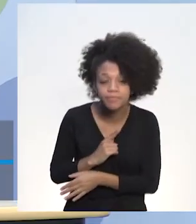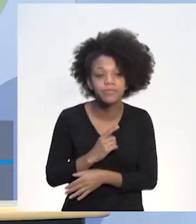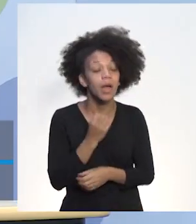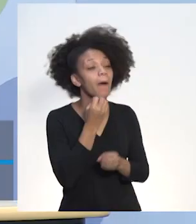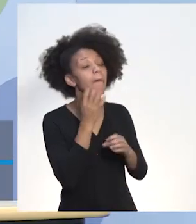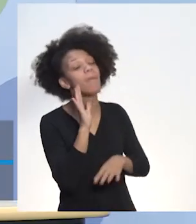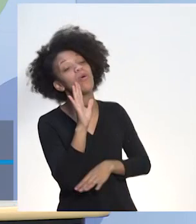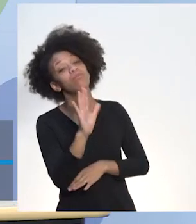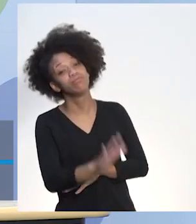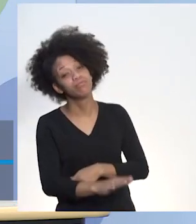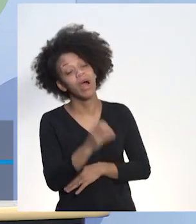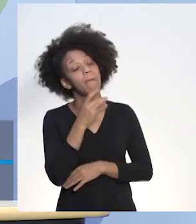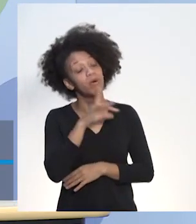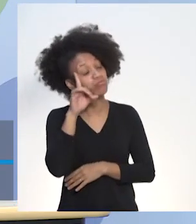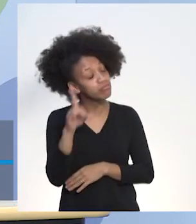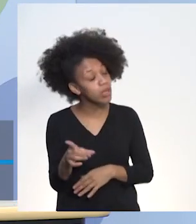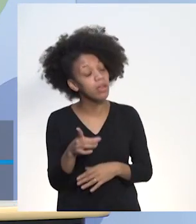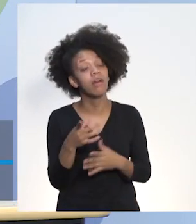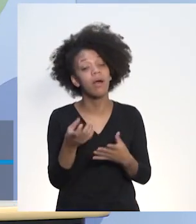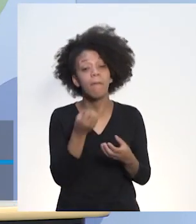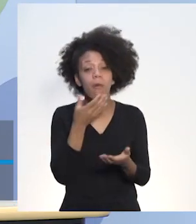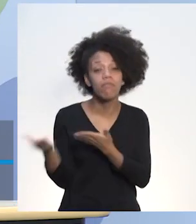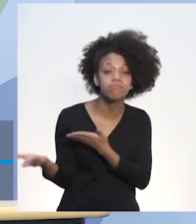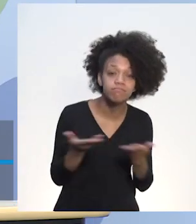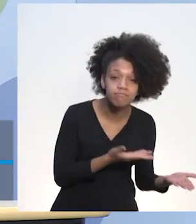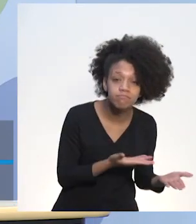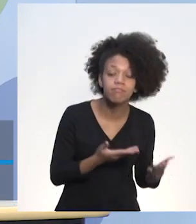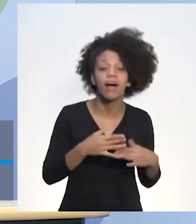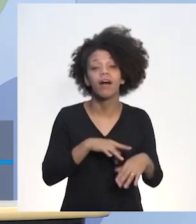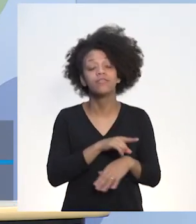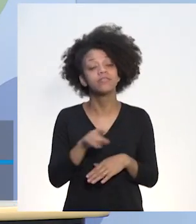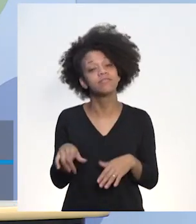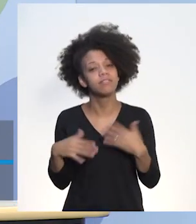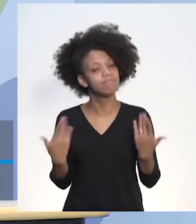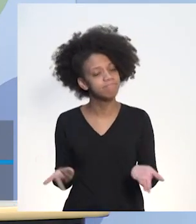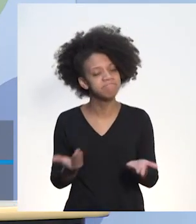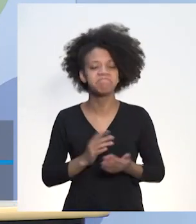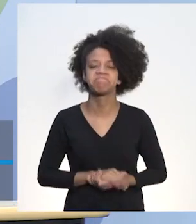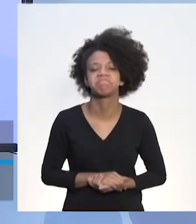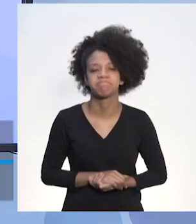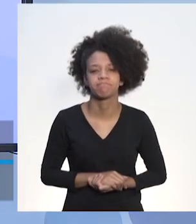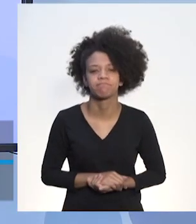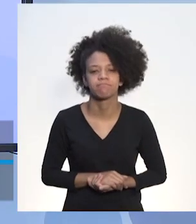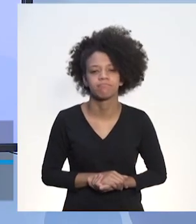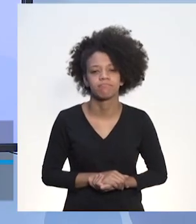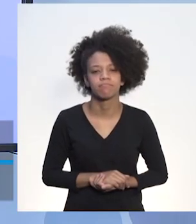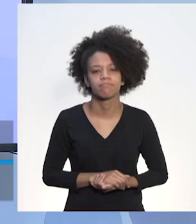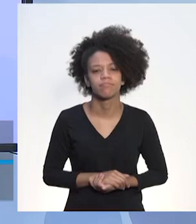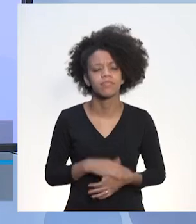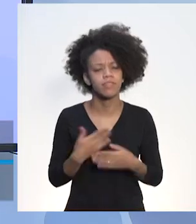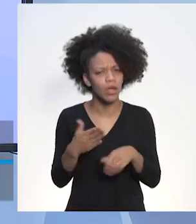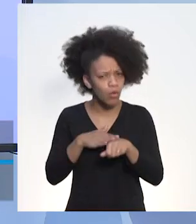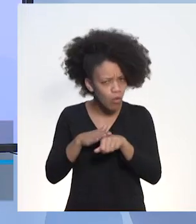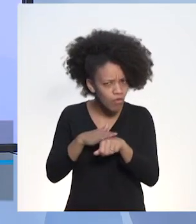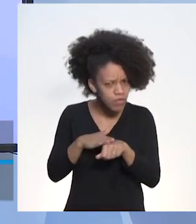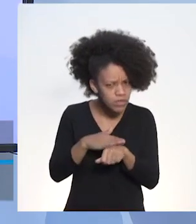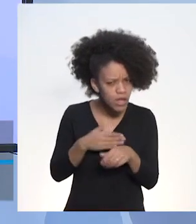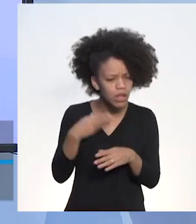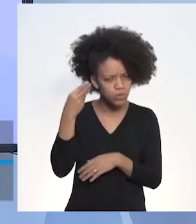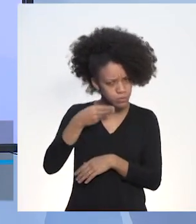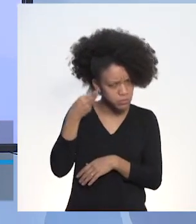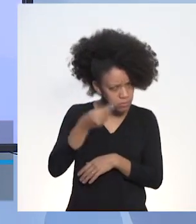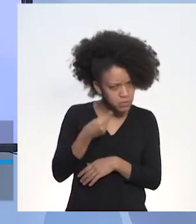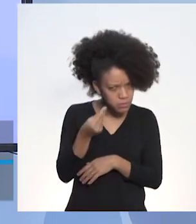de todos aí, galera, o pessoal dando muito bom dia, e é isso. Então tá. Então, vamos começar a conversar com ele sobre os